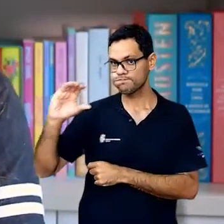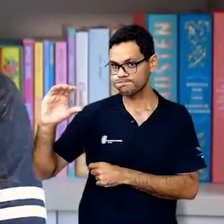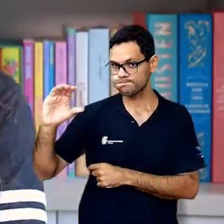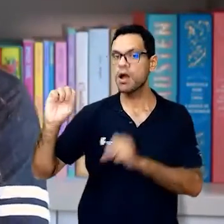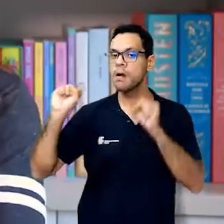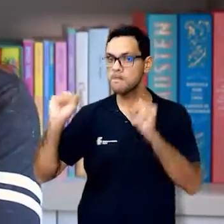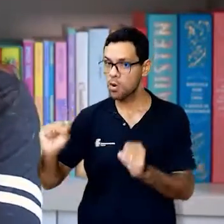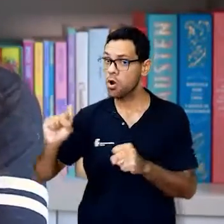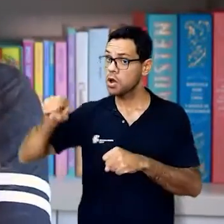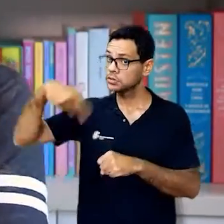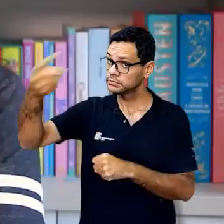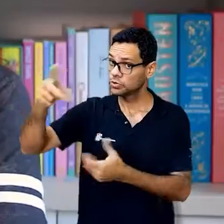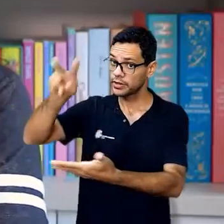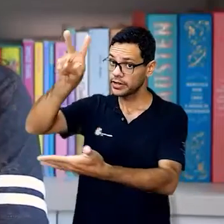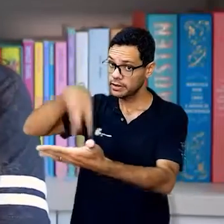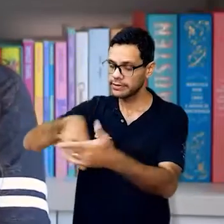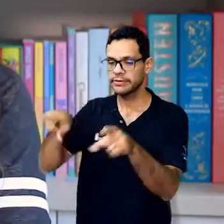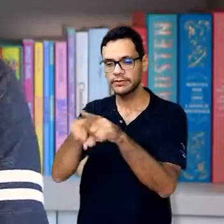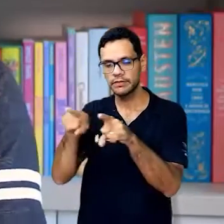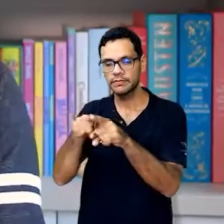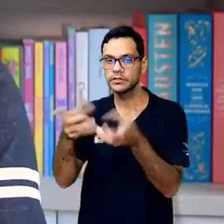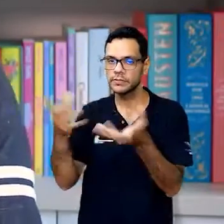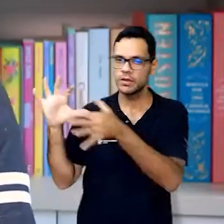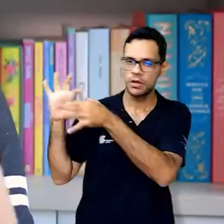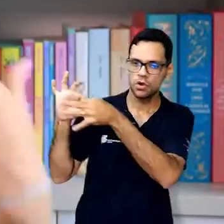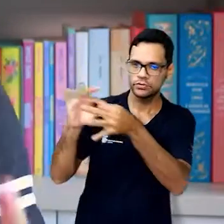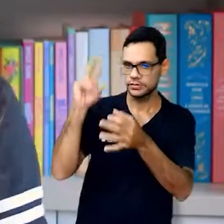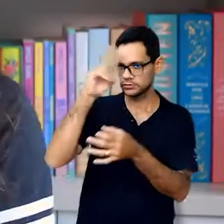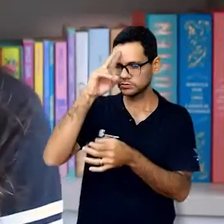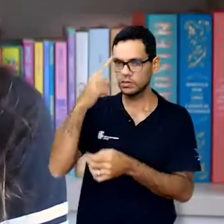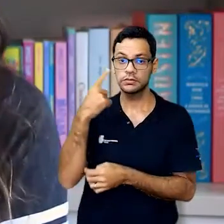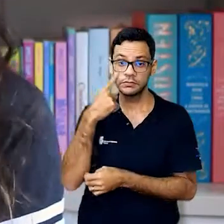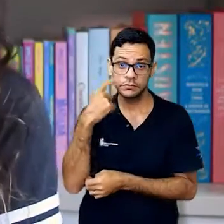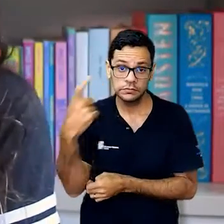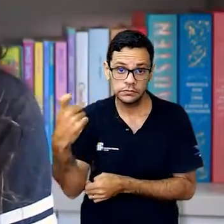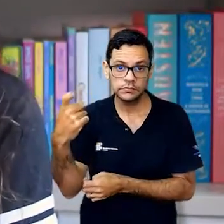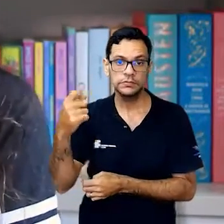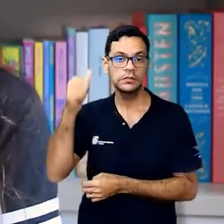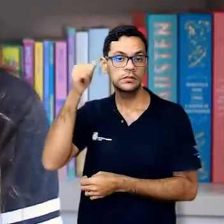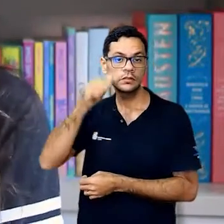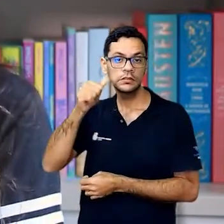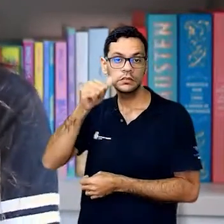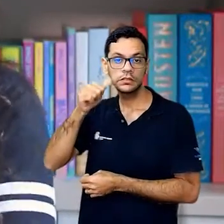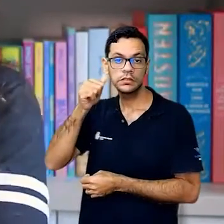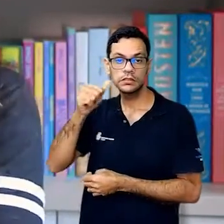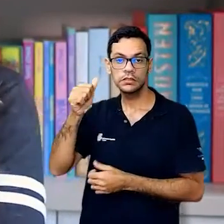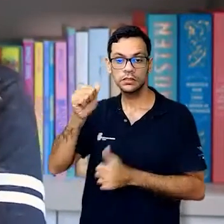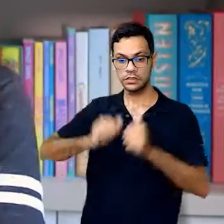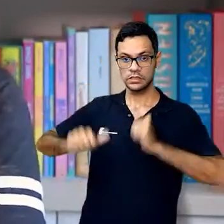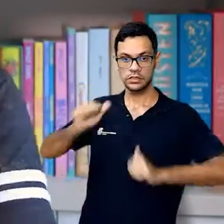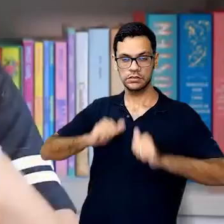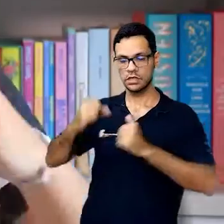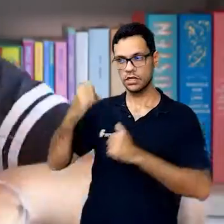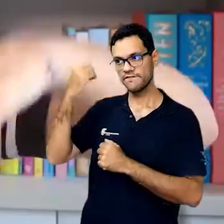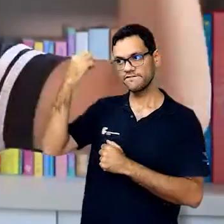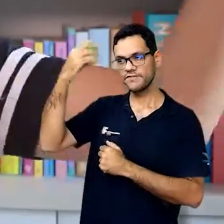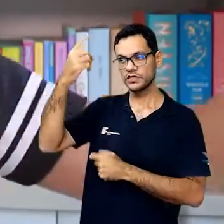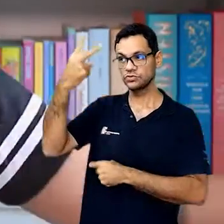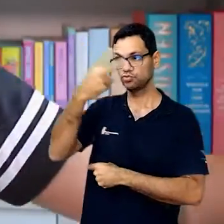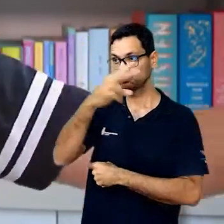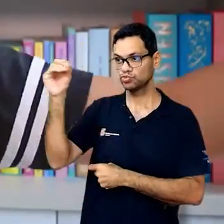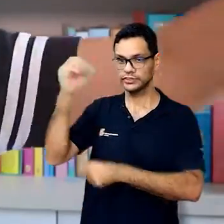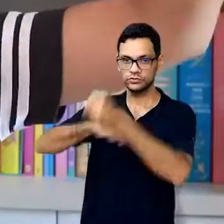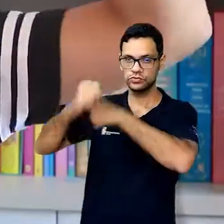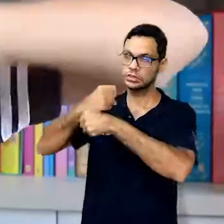segundo volume na estante, então em algum momento quero muito ler. E esse aqui também traz um contexto histórico bem interessante, né, a personagem principal aqui, ela viaja